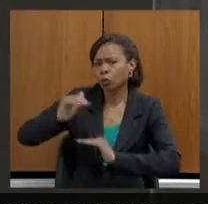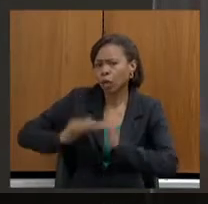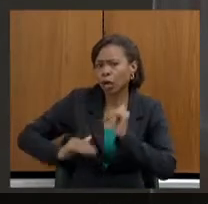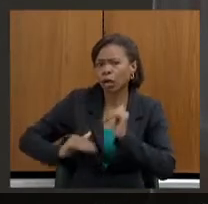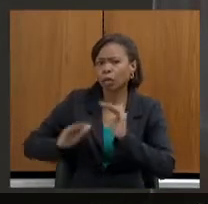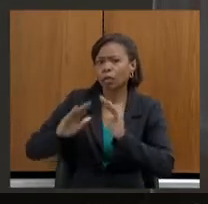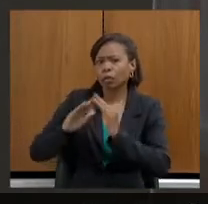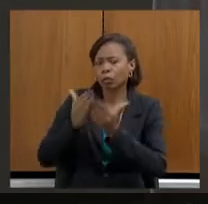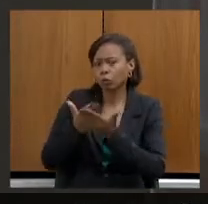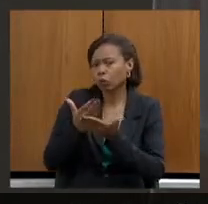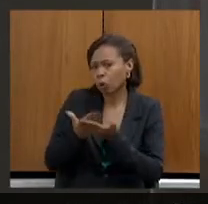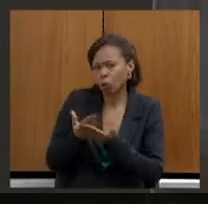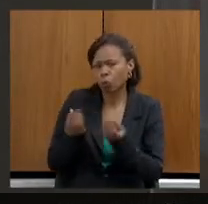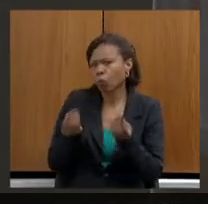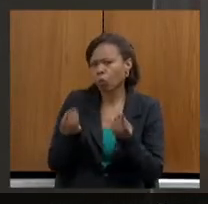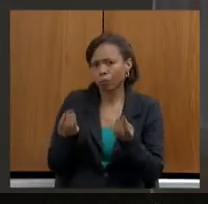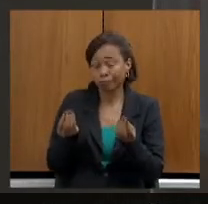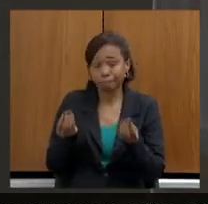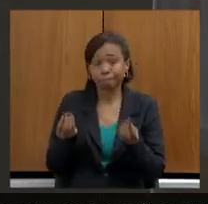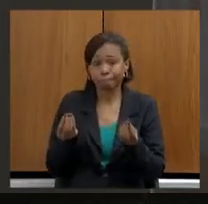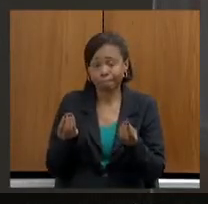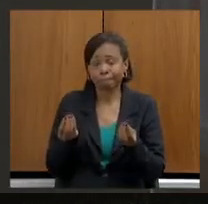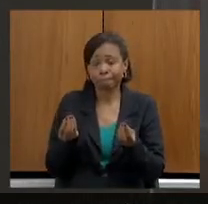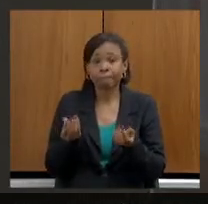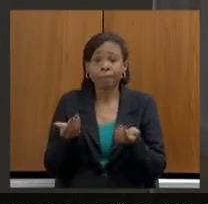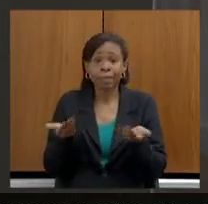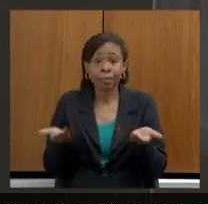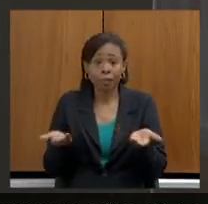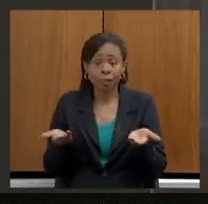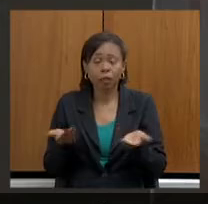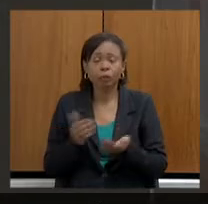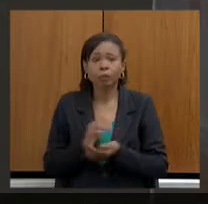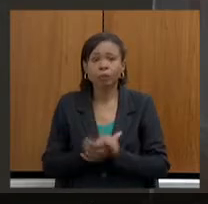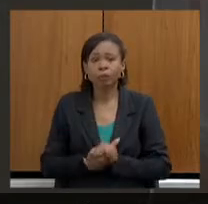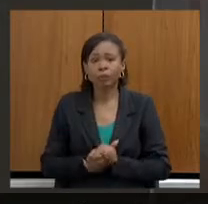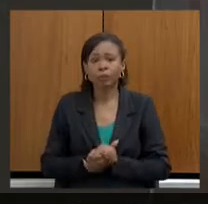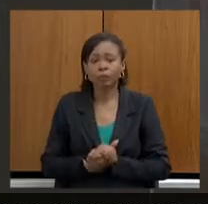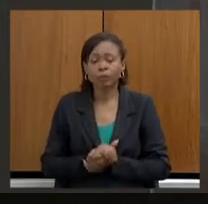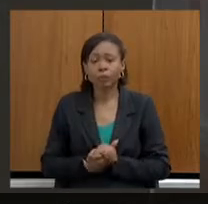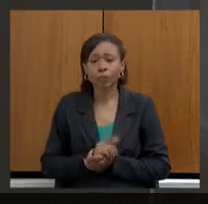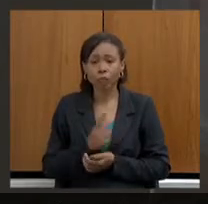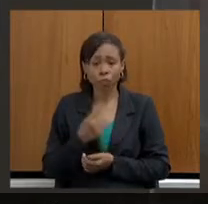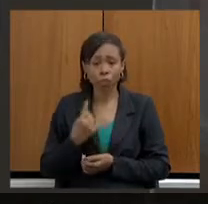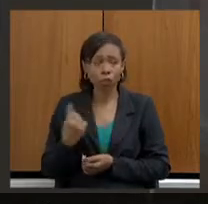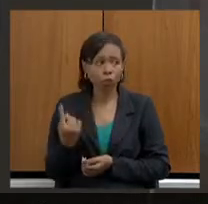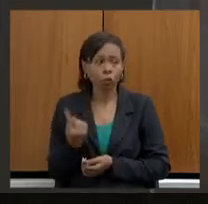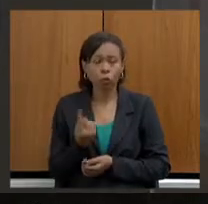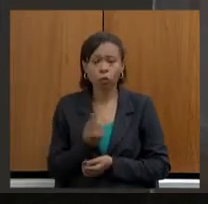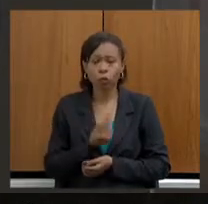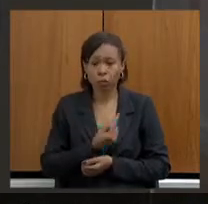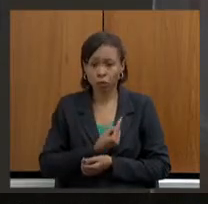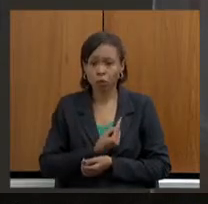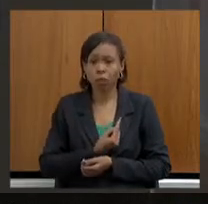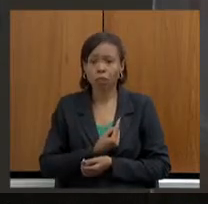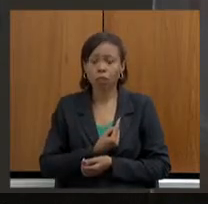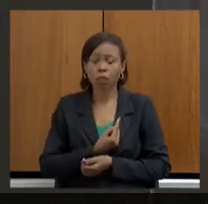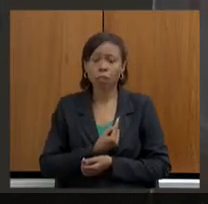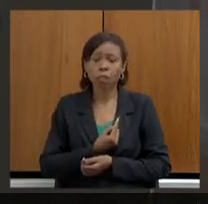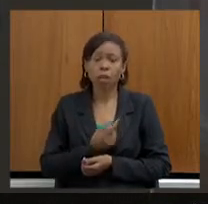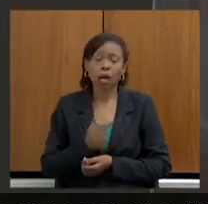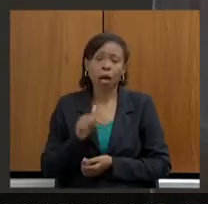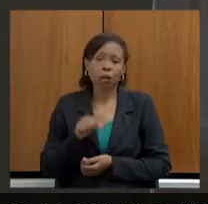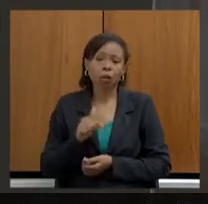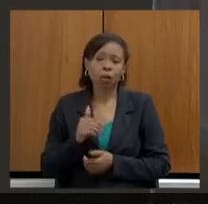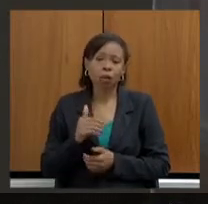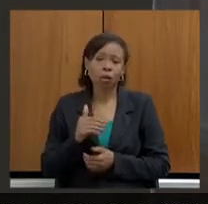escolas estão Deputado a Beatriz Cerqueira dos com esse esse processo da